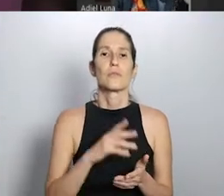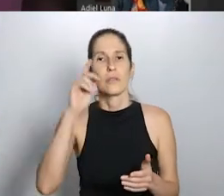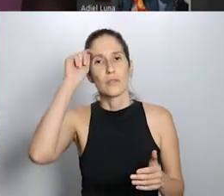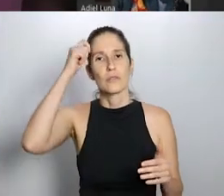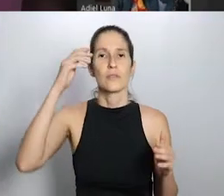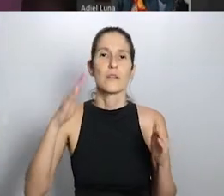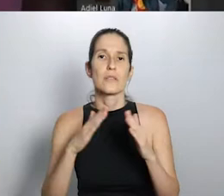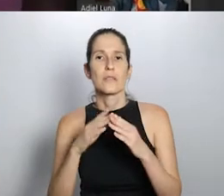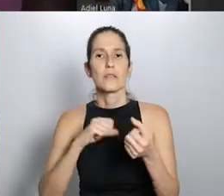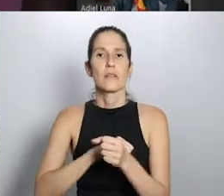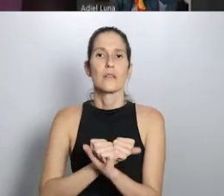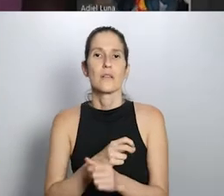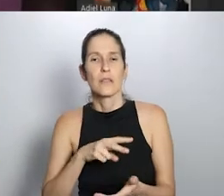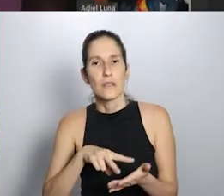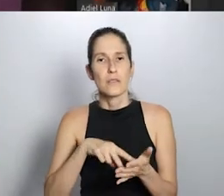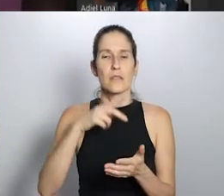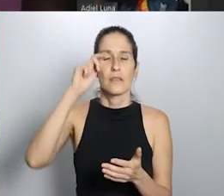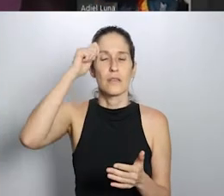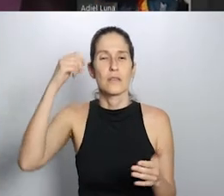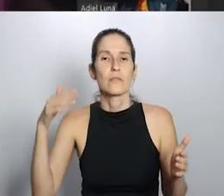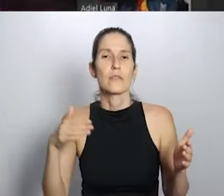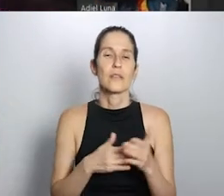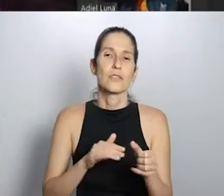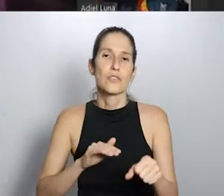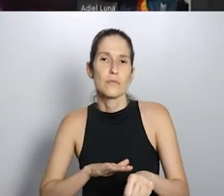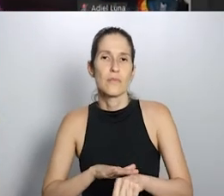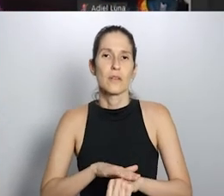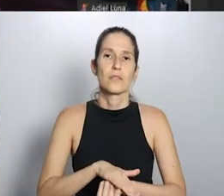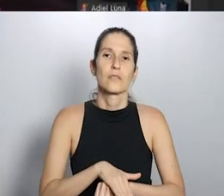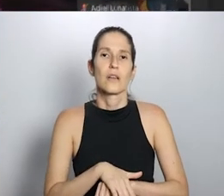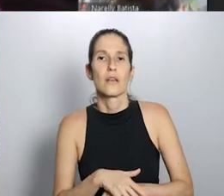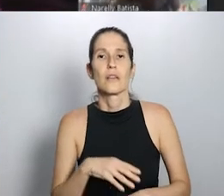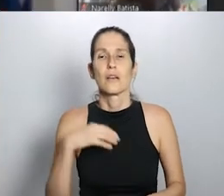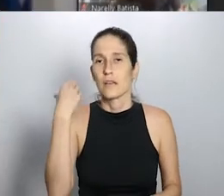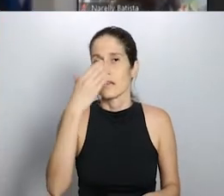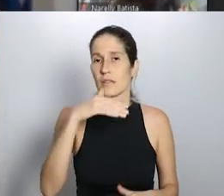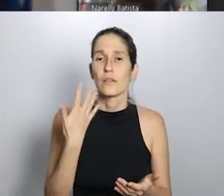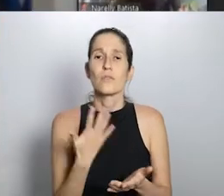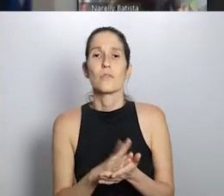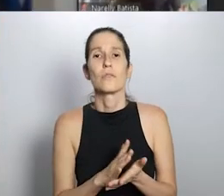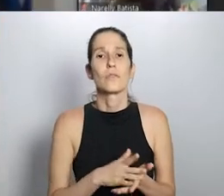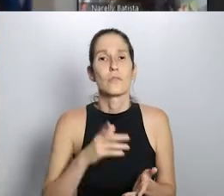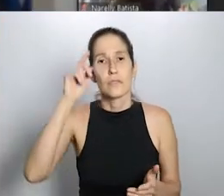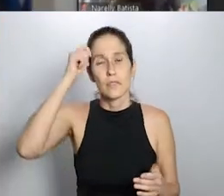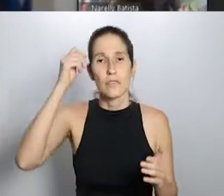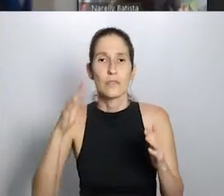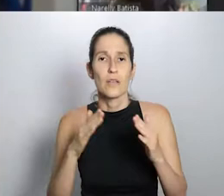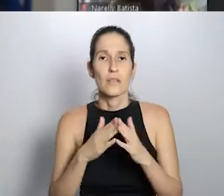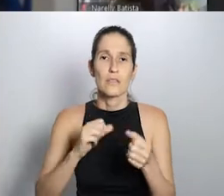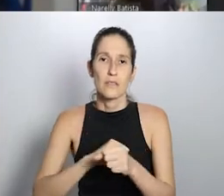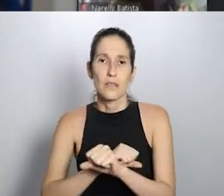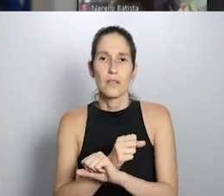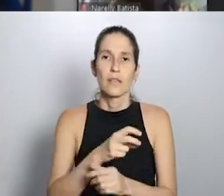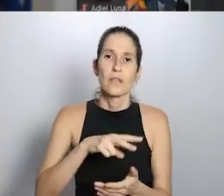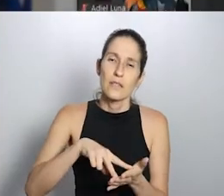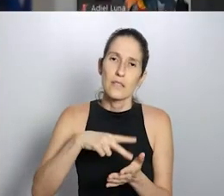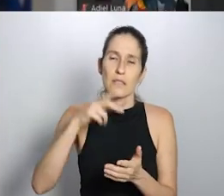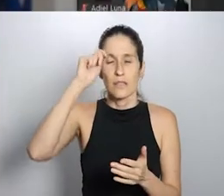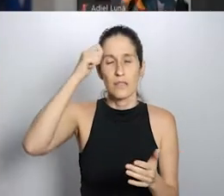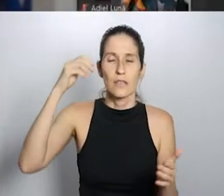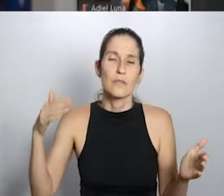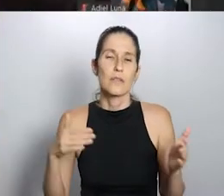senzala. Ele diz: canta coco negro na senzala, canta negra até de